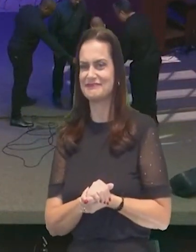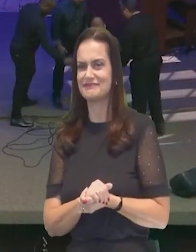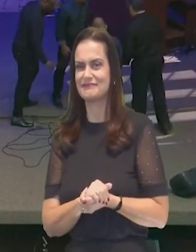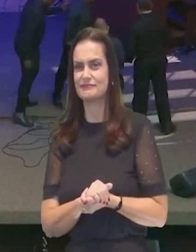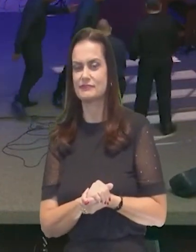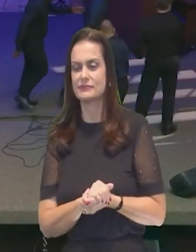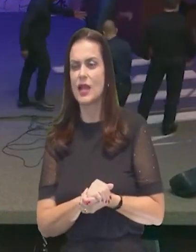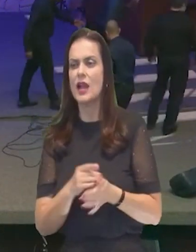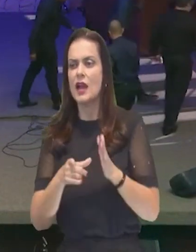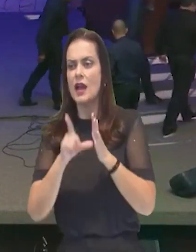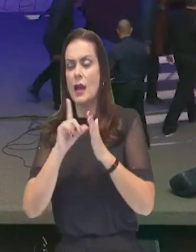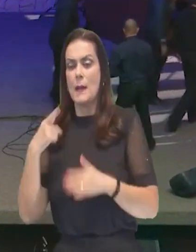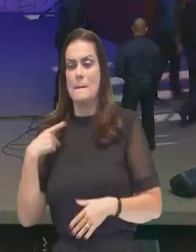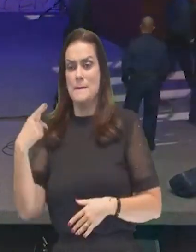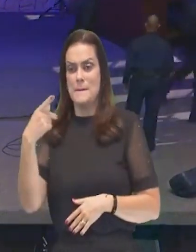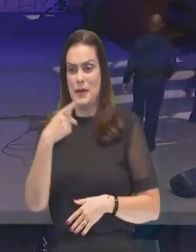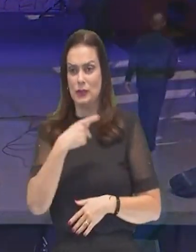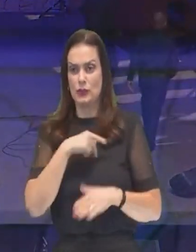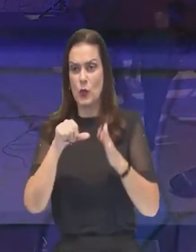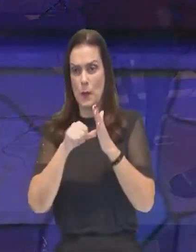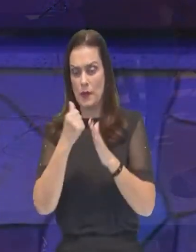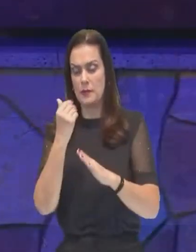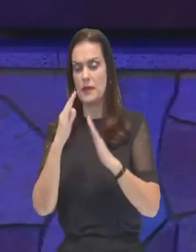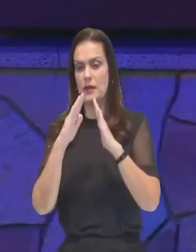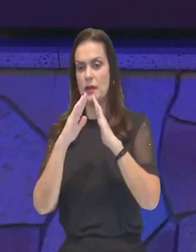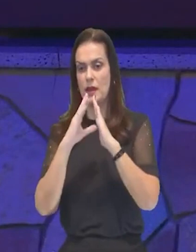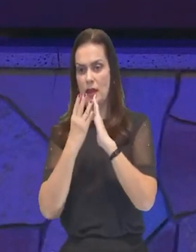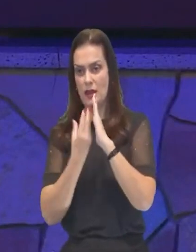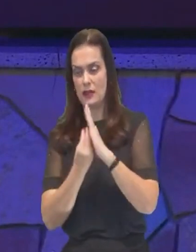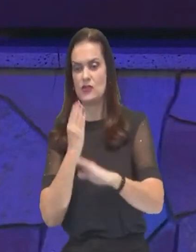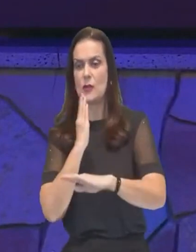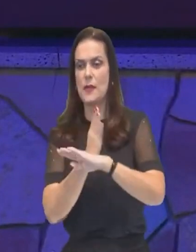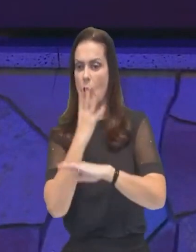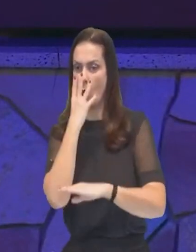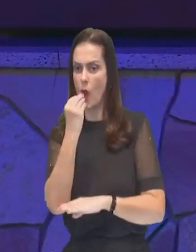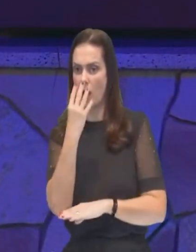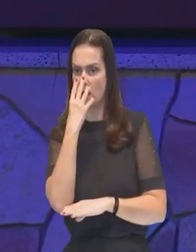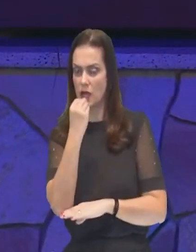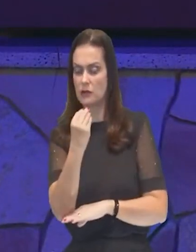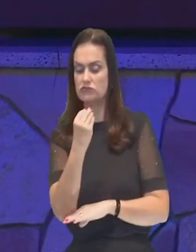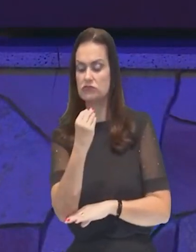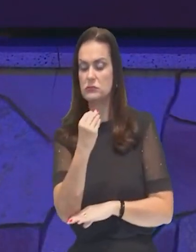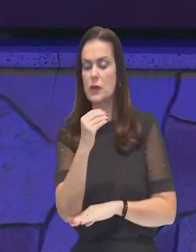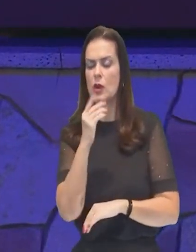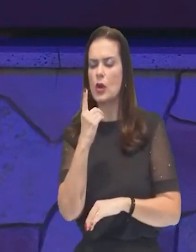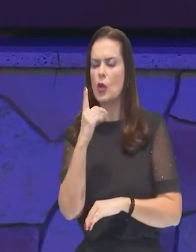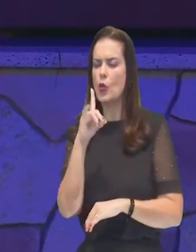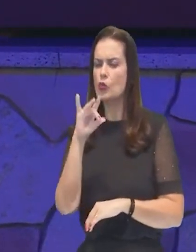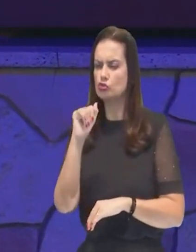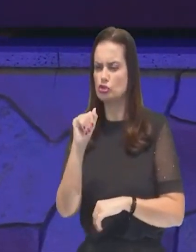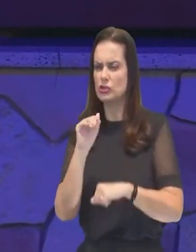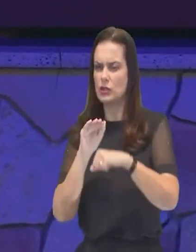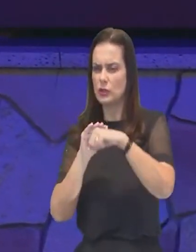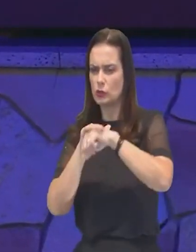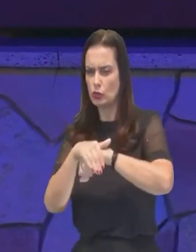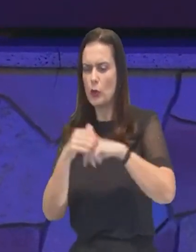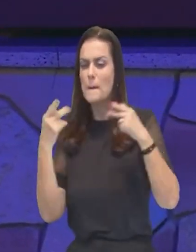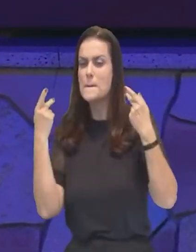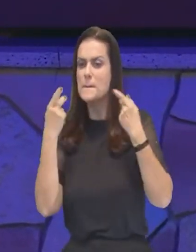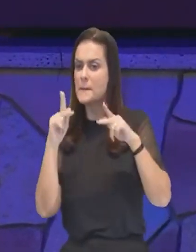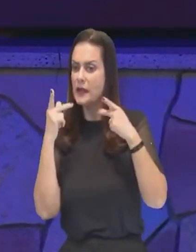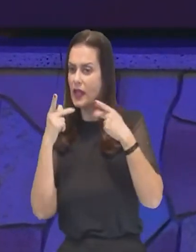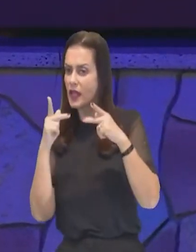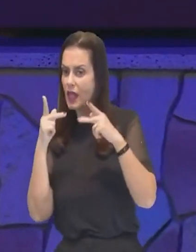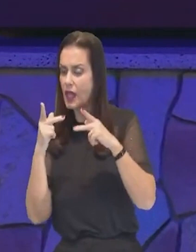Eu era pastor da Primeira Igreja Batista no Guará, e uma noite eu preguei